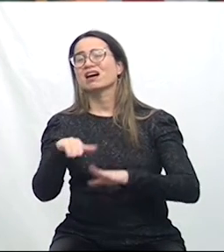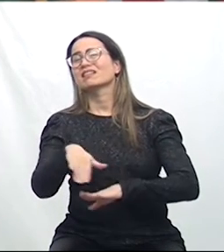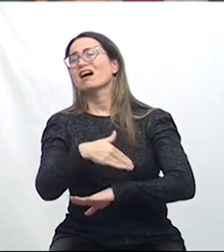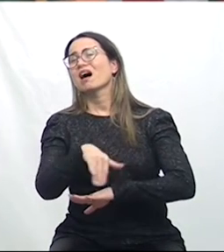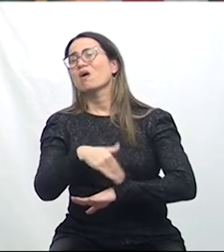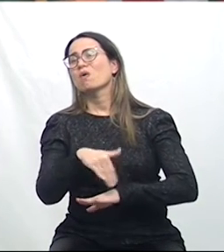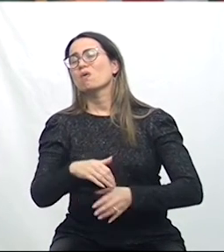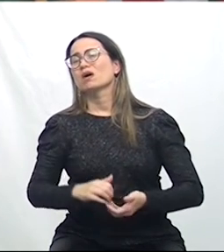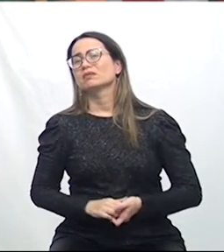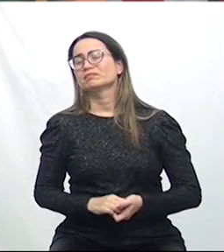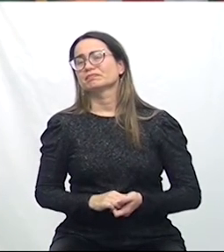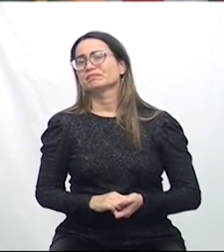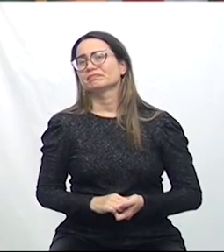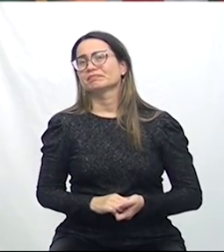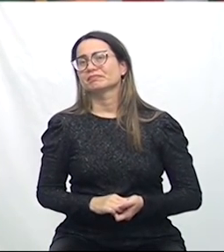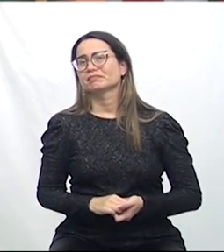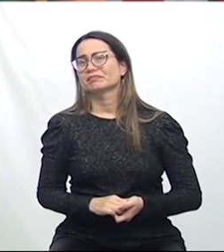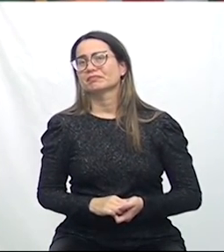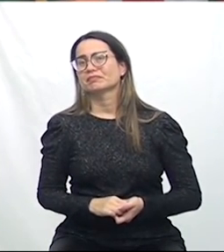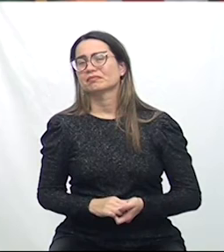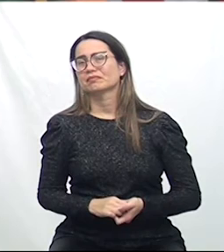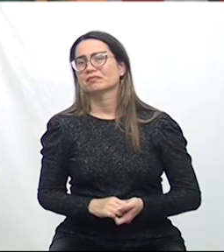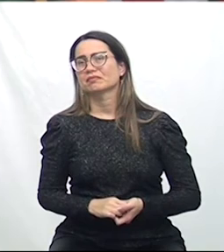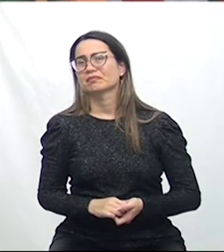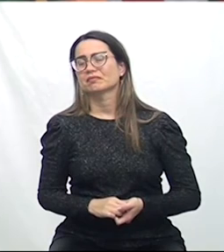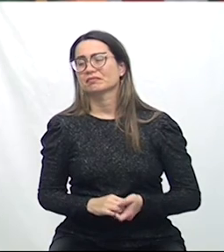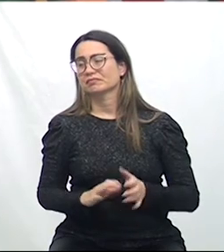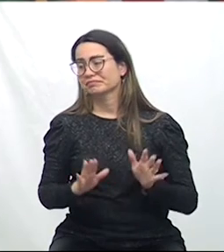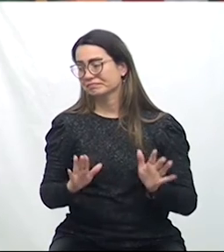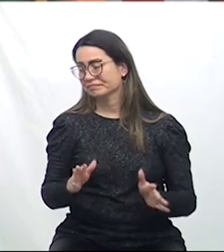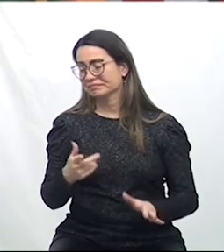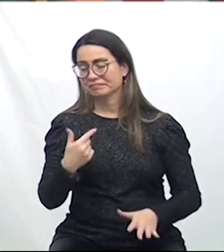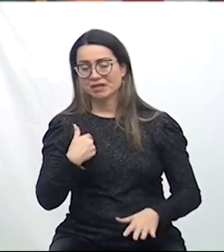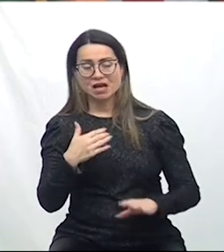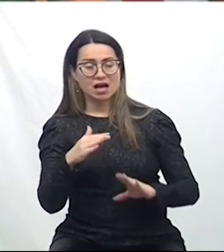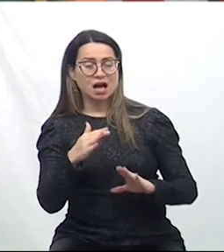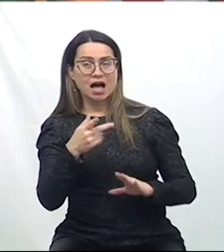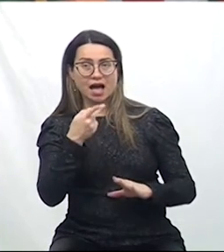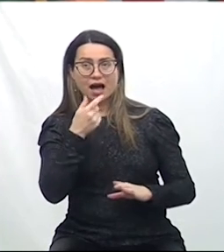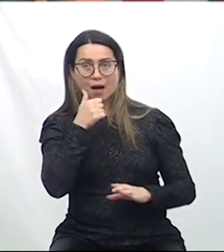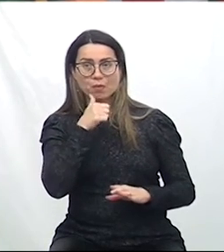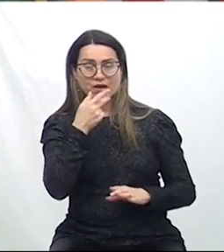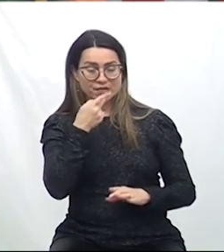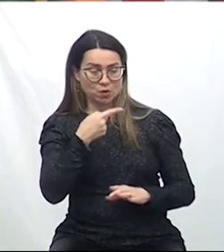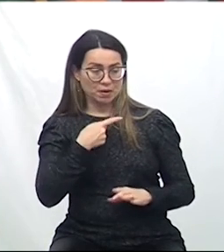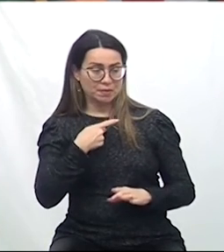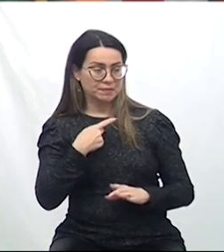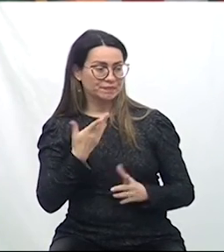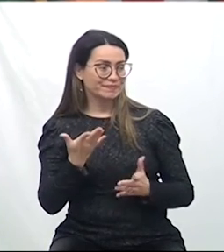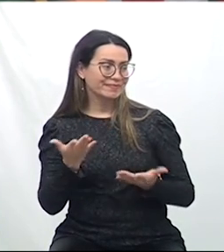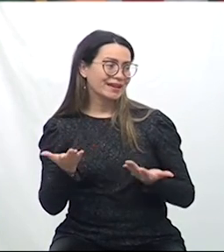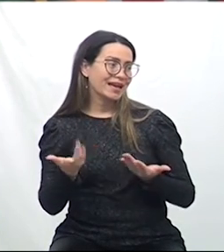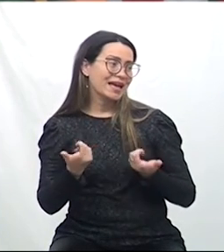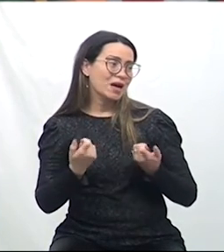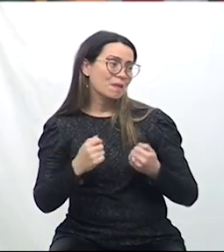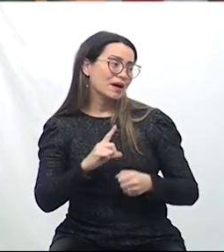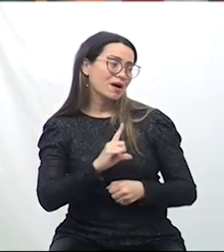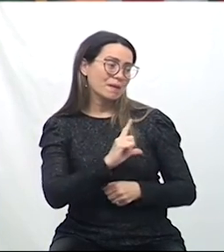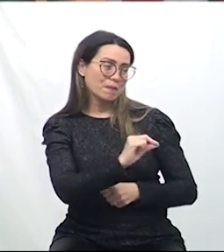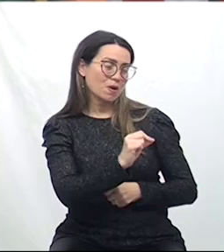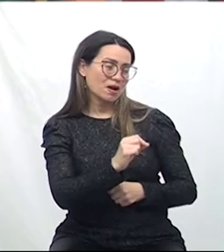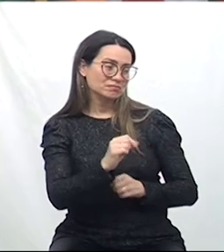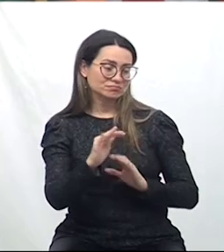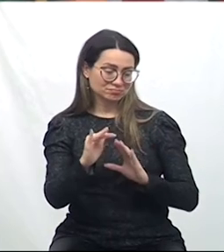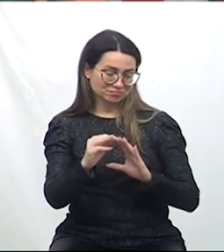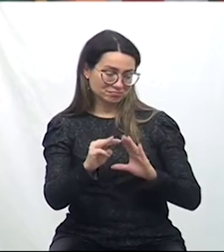conversa e ela disse: olha, vou ter que sair, porque eu recebi uma mensagem agora. Meu pai está caído lá no tal lugar. todo machucado, não sei o que, que